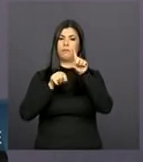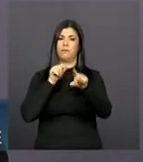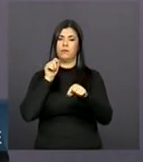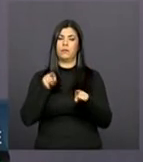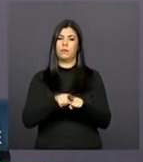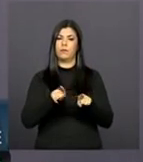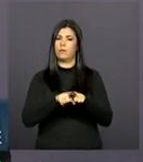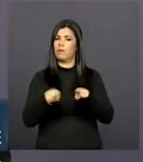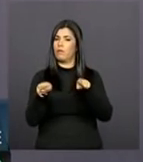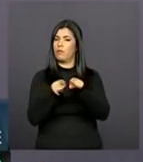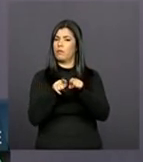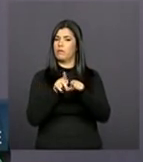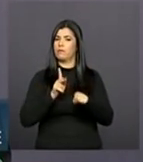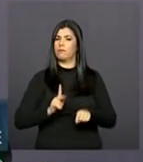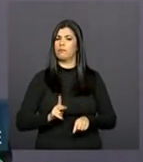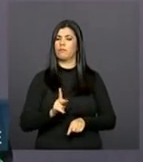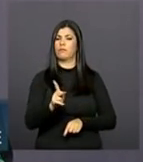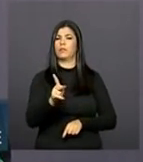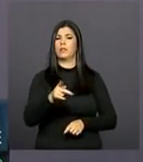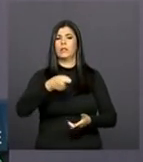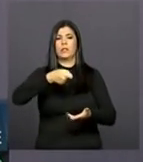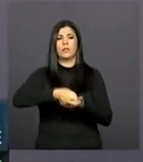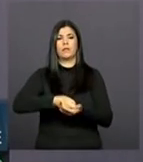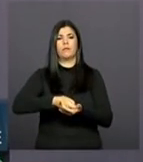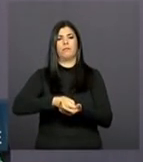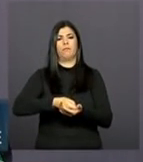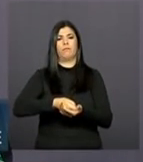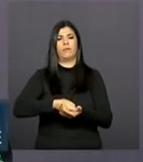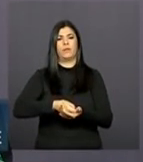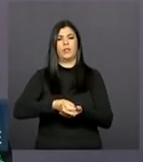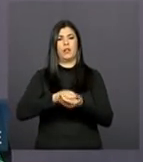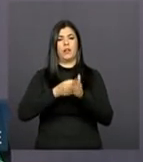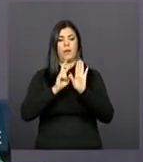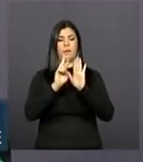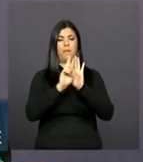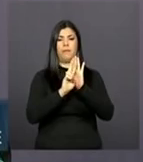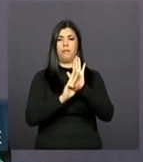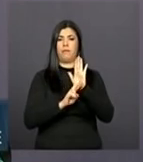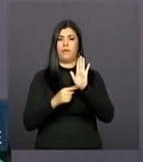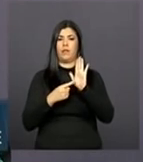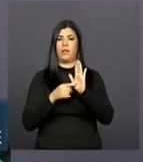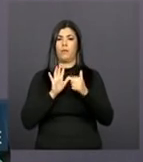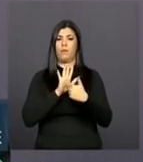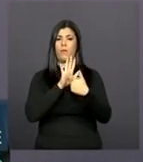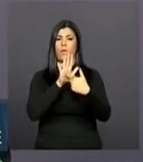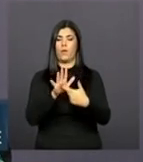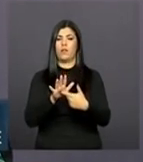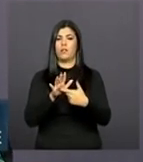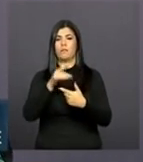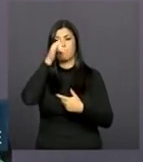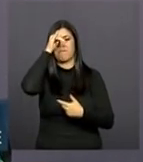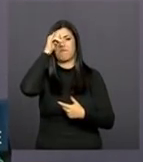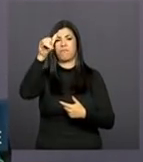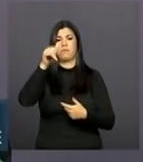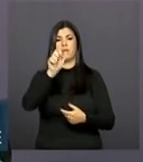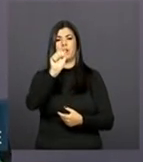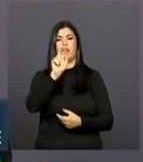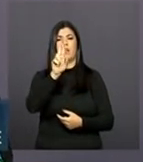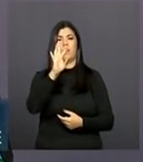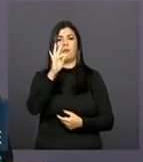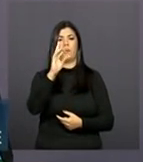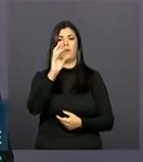assim como absoluta aversão que devemos manifestar sempre ao autoritarismos e às